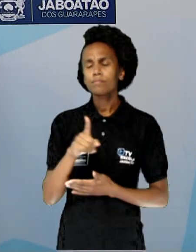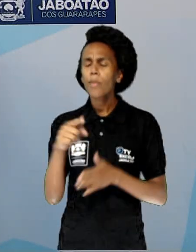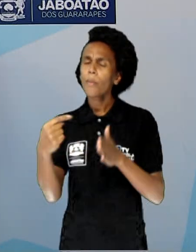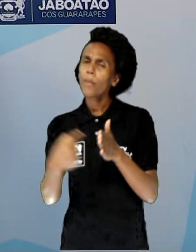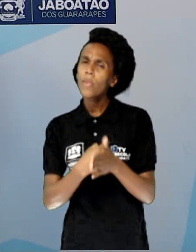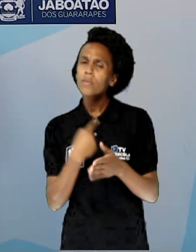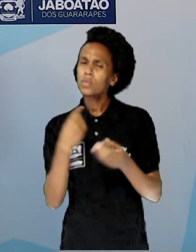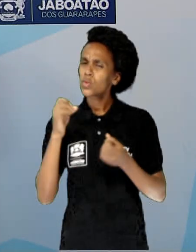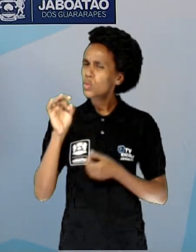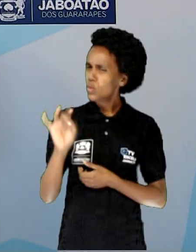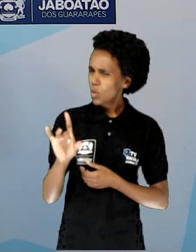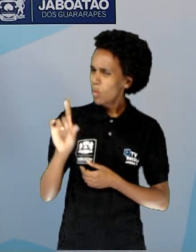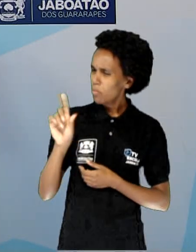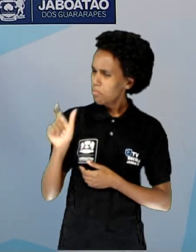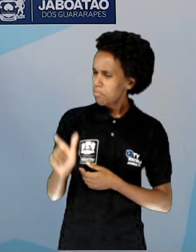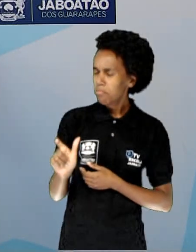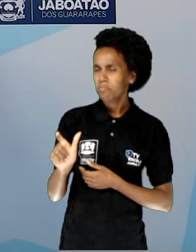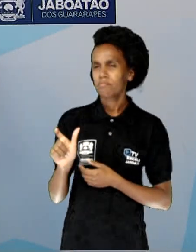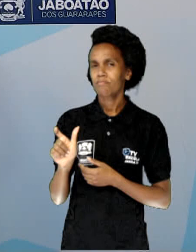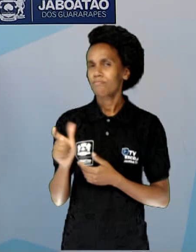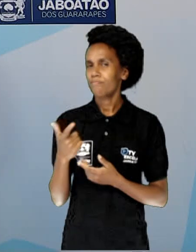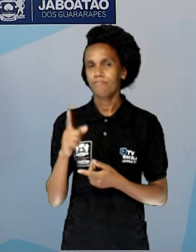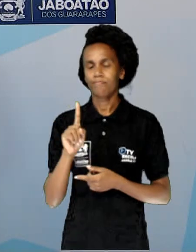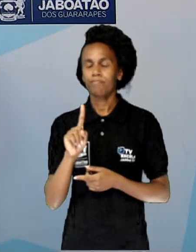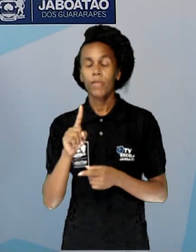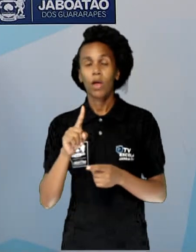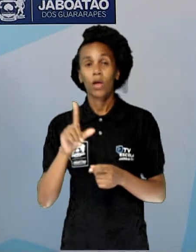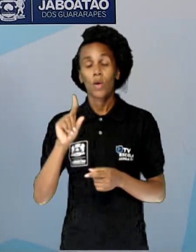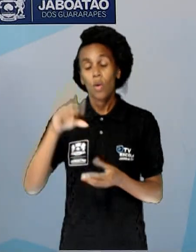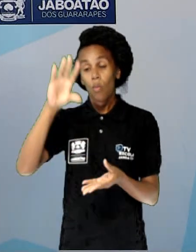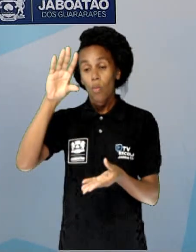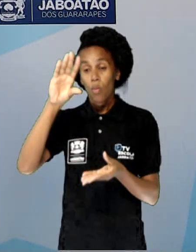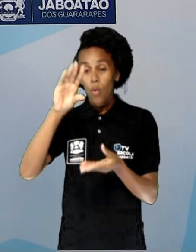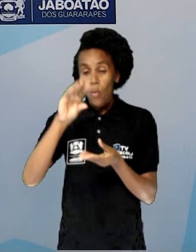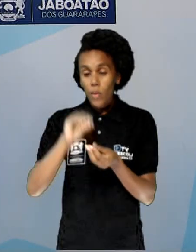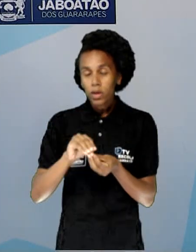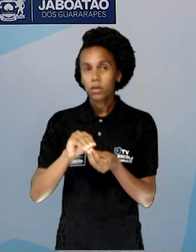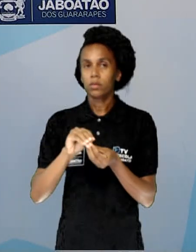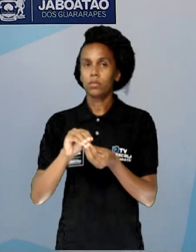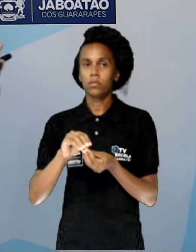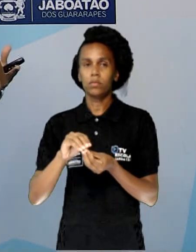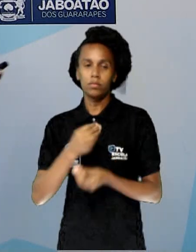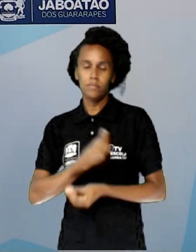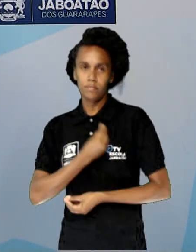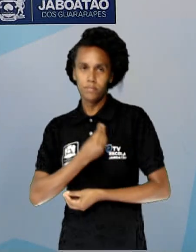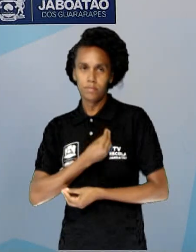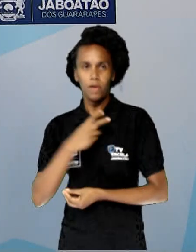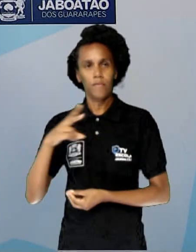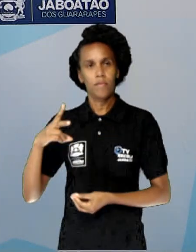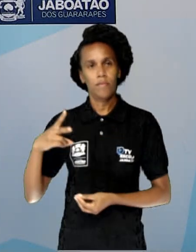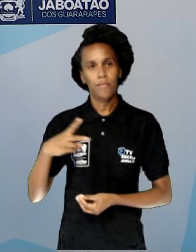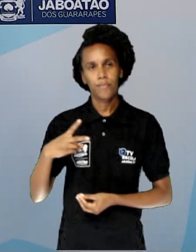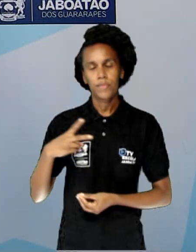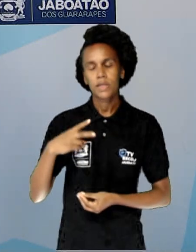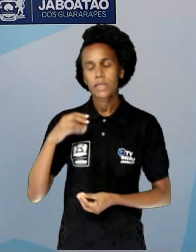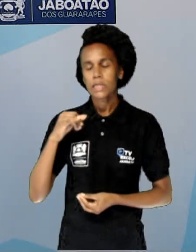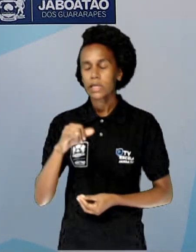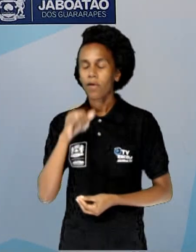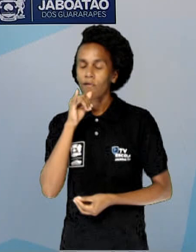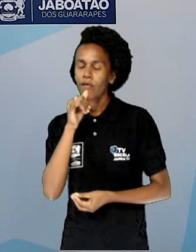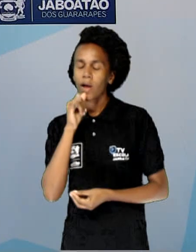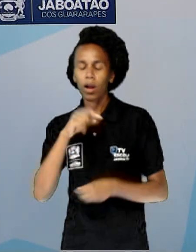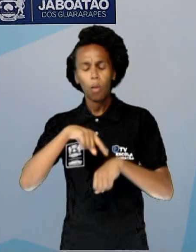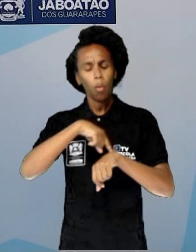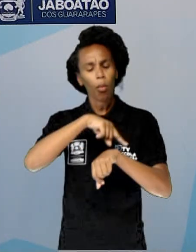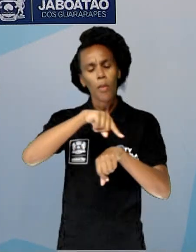não. Apenas aí é um resumo da vida de Vinícius, tá? Se fôssemos falar, passaríamos horas aqui e não daríamos